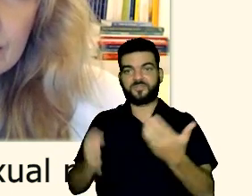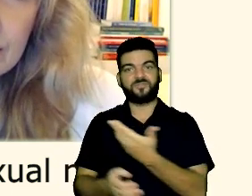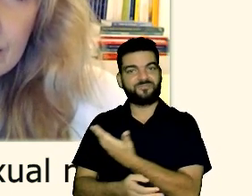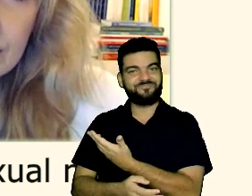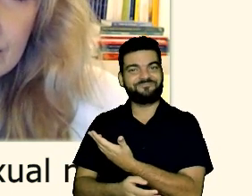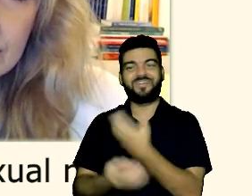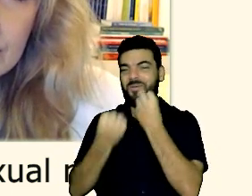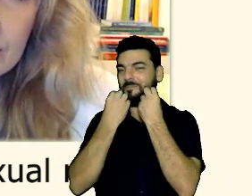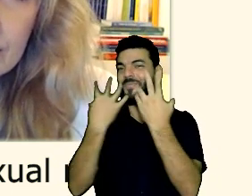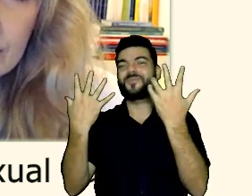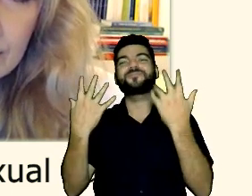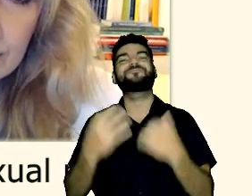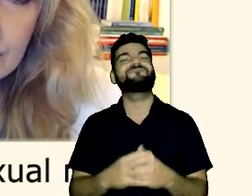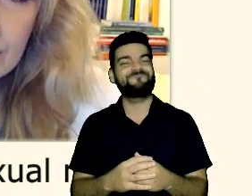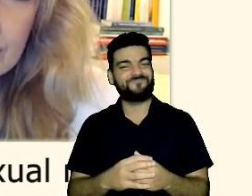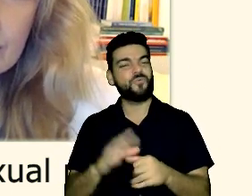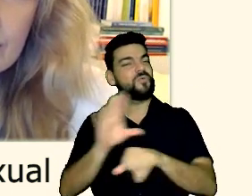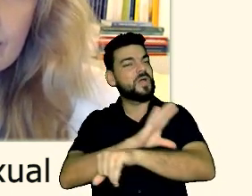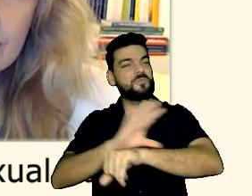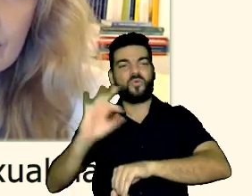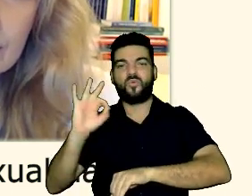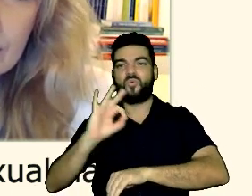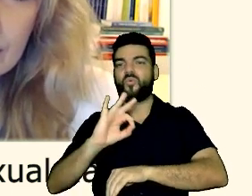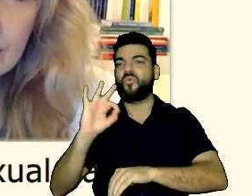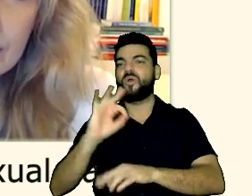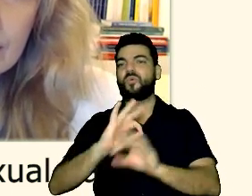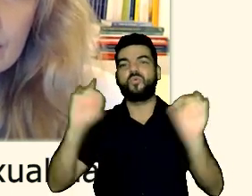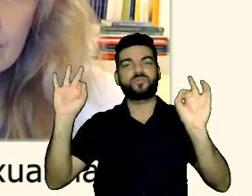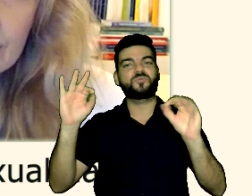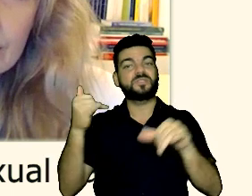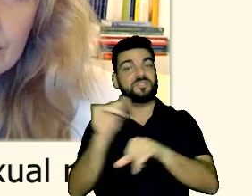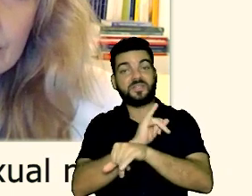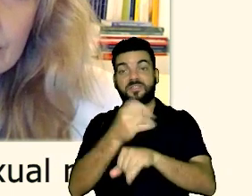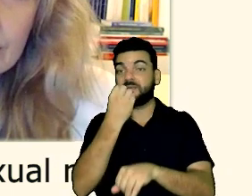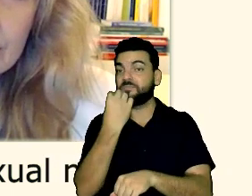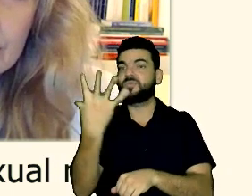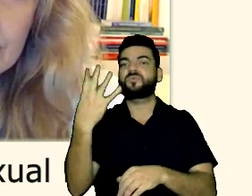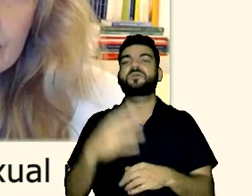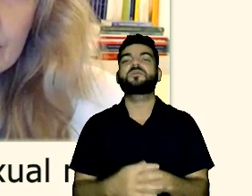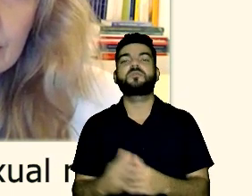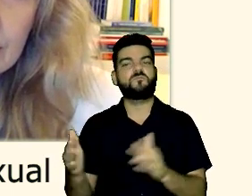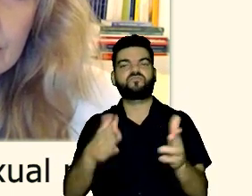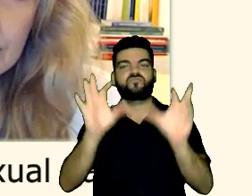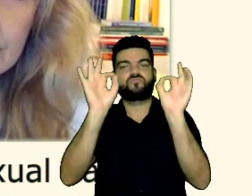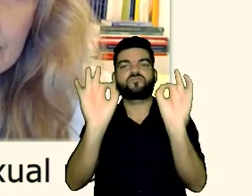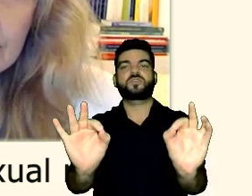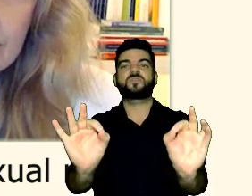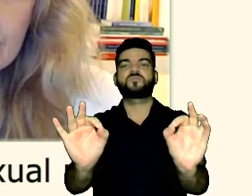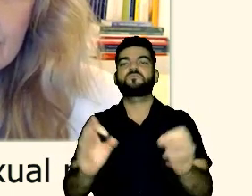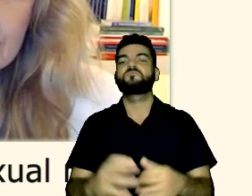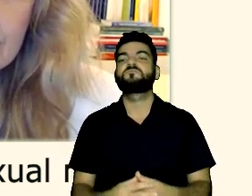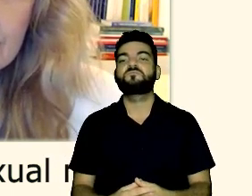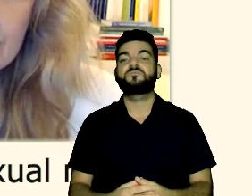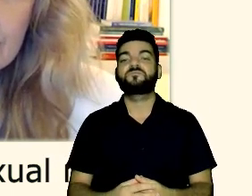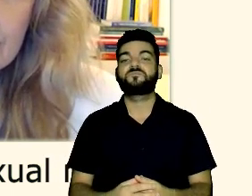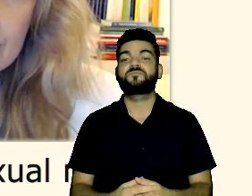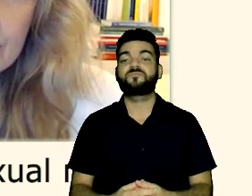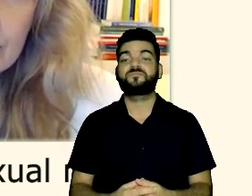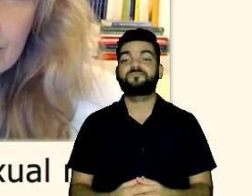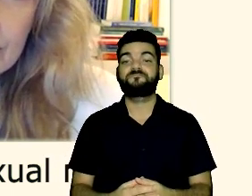hoje da comunicação, é o primeiro e um dos únicos caminhos para a gente poder chegar lá,